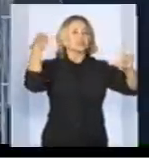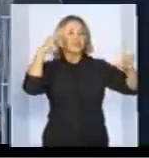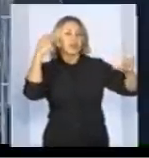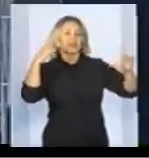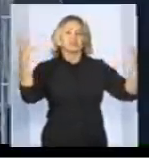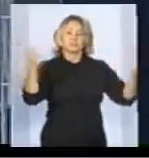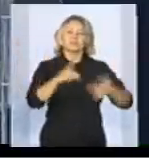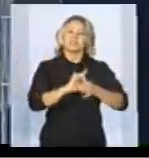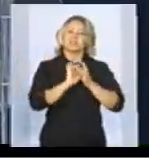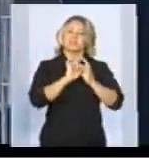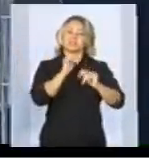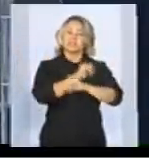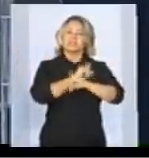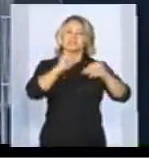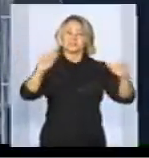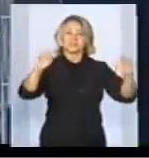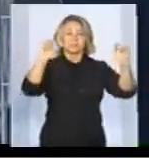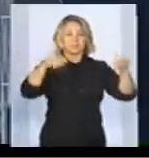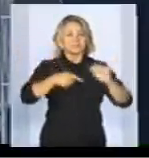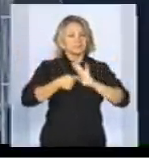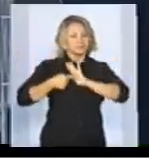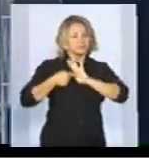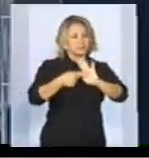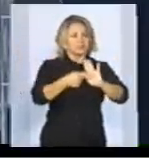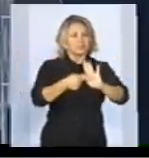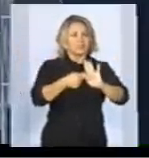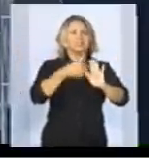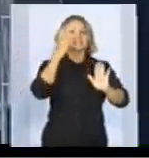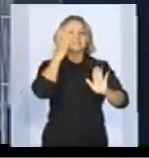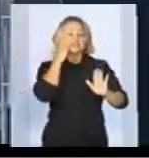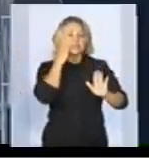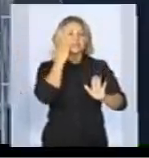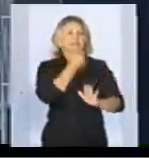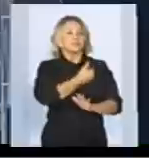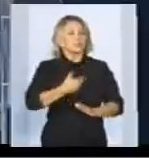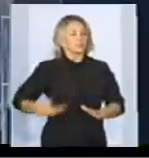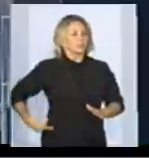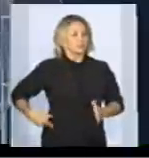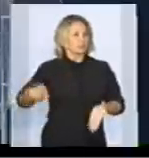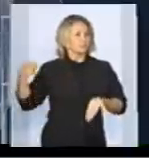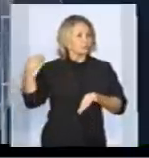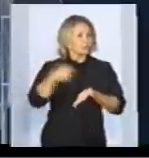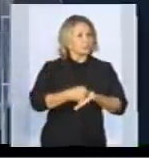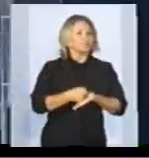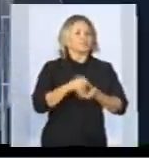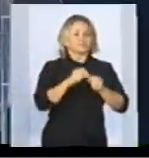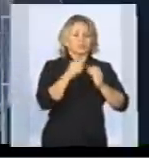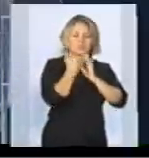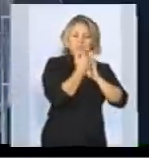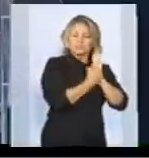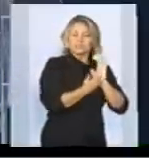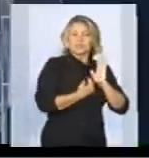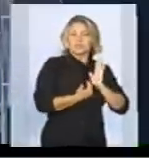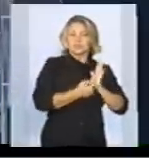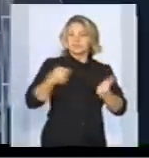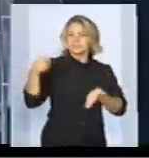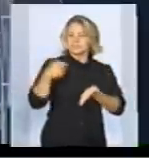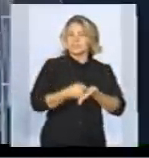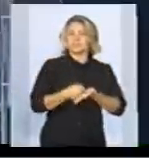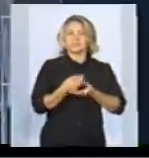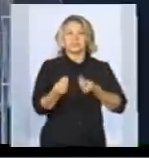expressão é um direito que precisa ser positivado cabendo ao estado estabelecer normas que o garantam e os meios